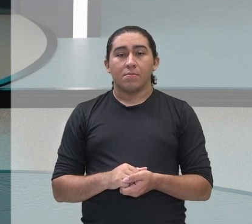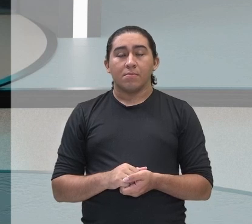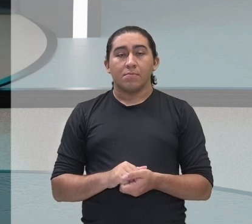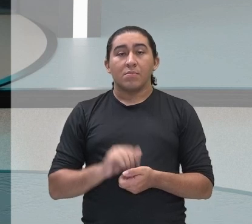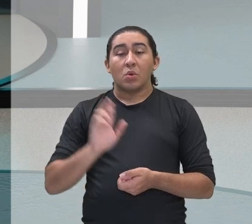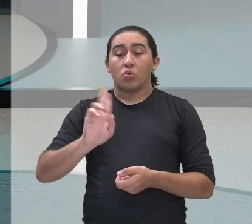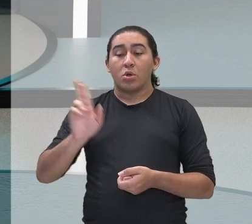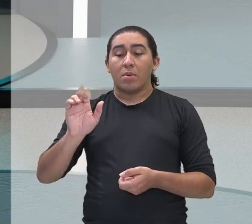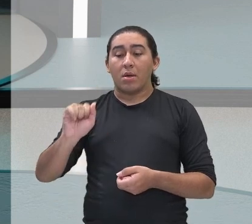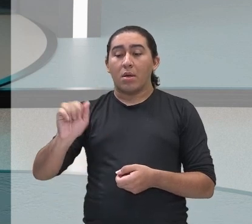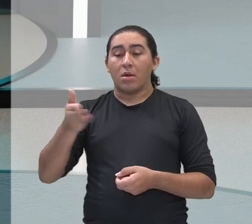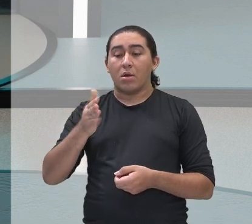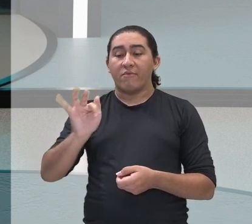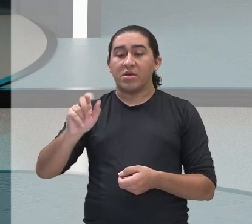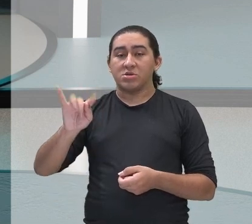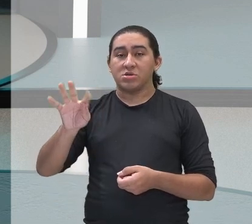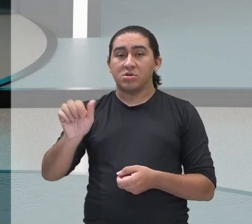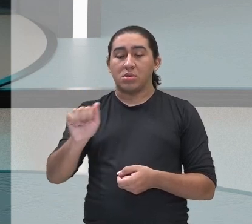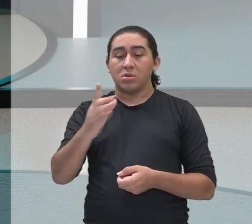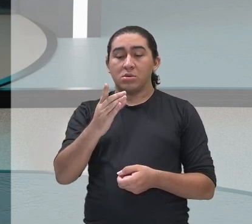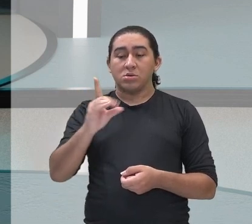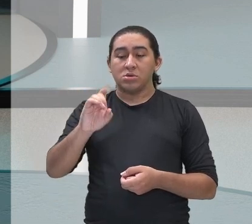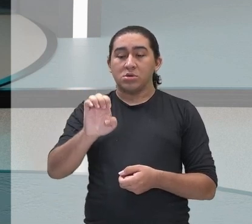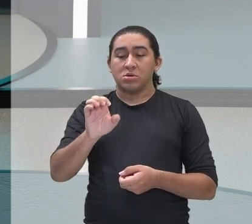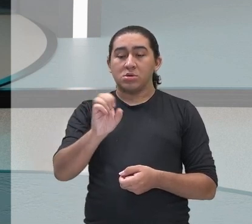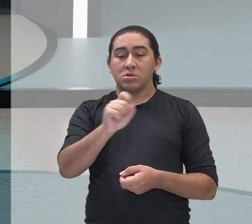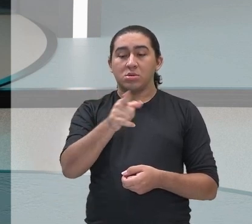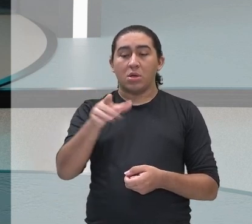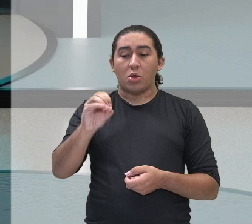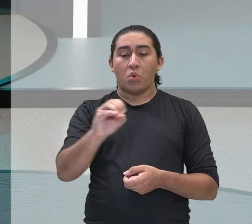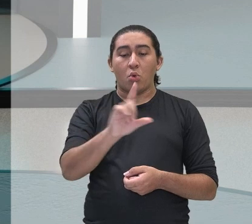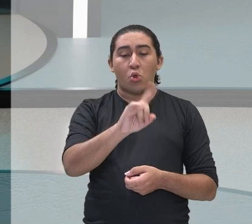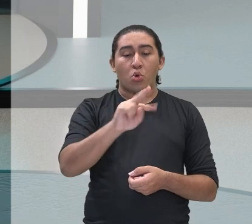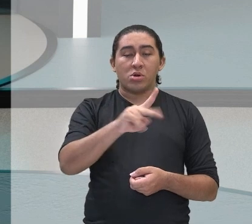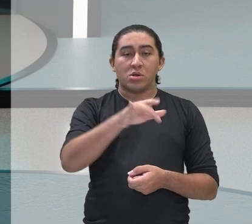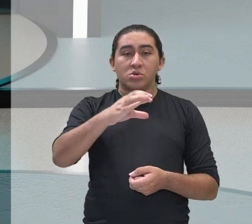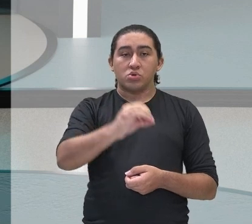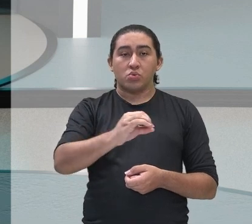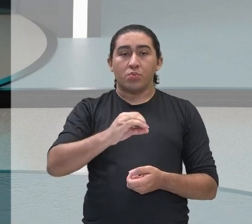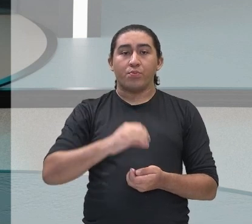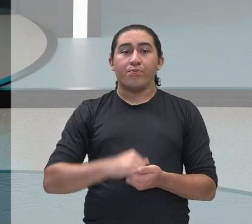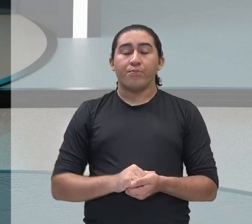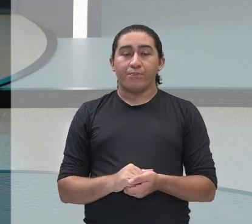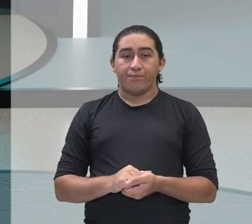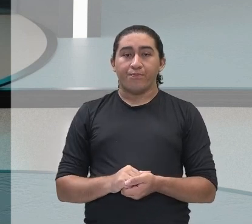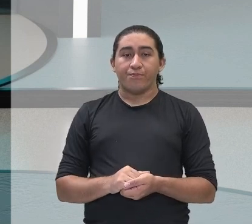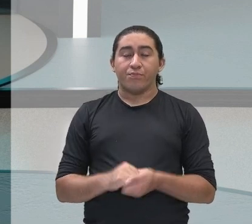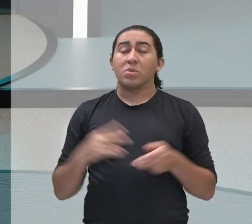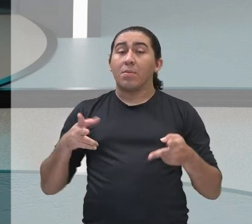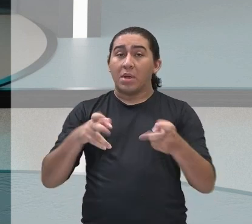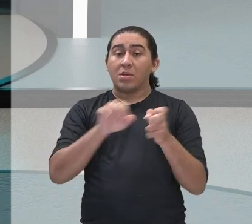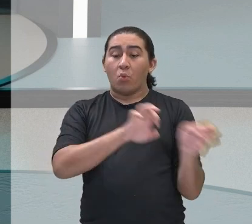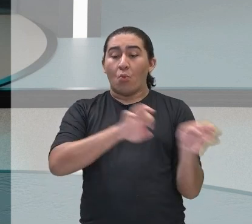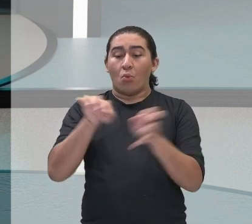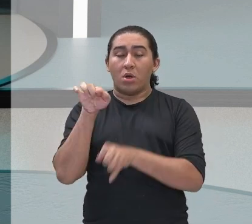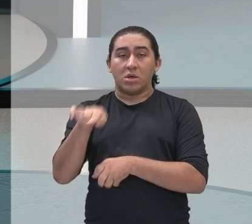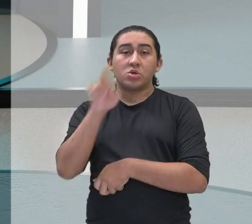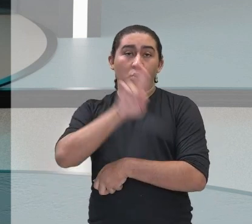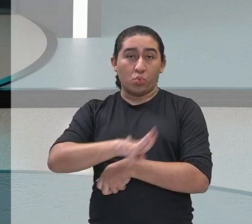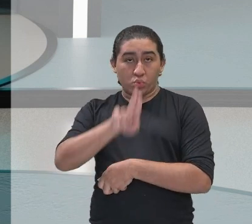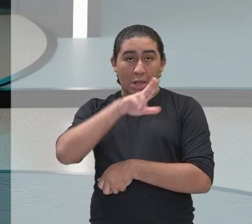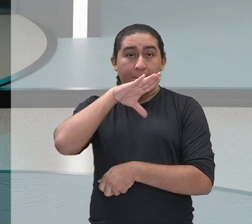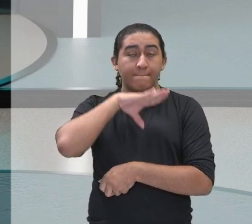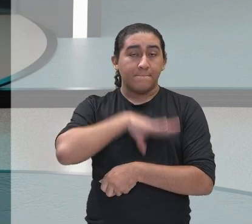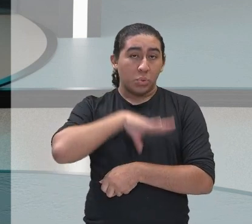São Lourenço. Quanto à linguagem, observa-se nesses autos, ora o uso da língua portuguesa,